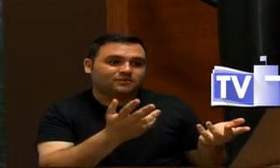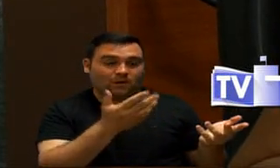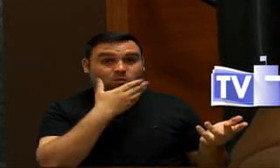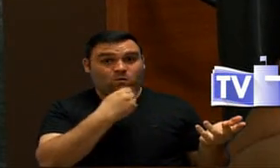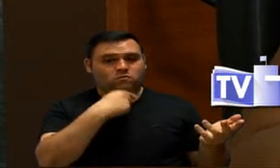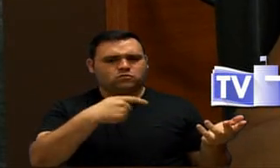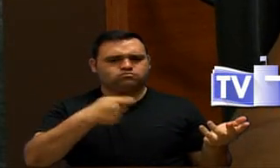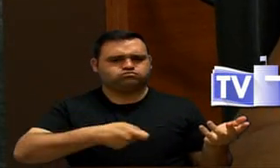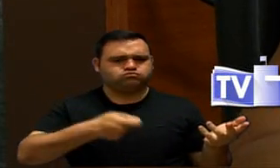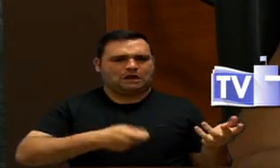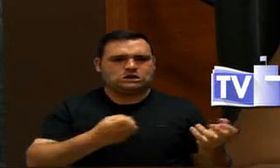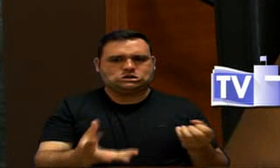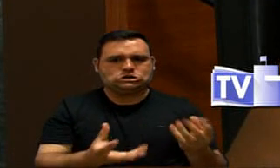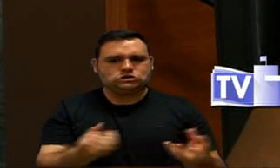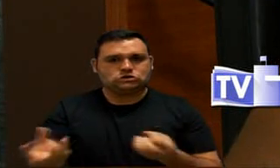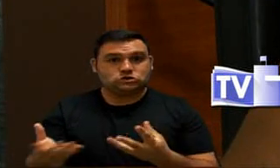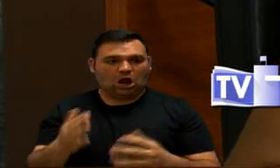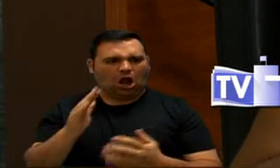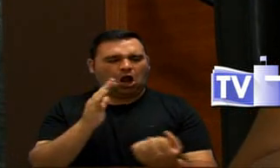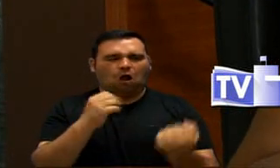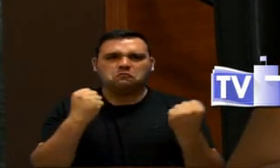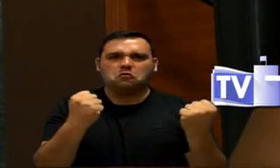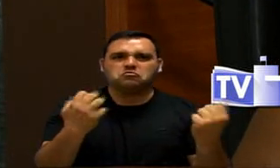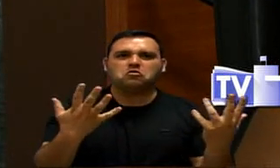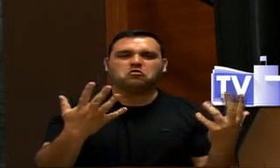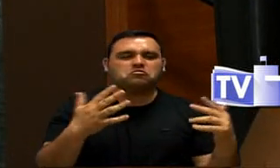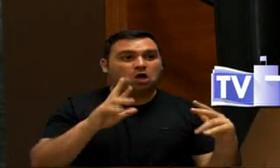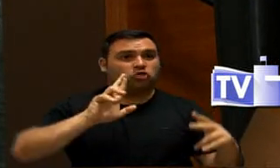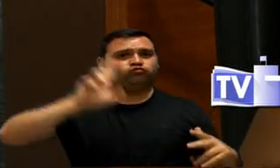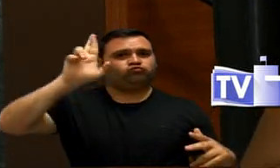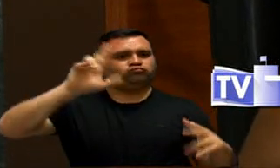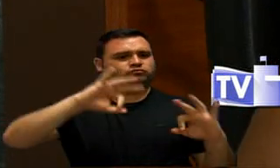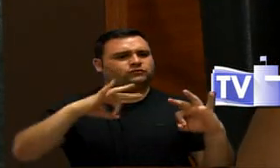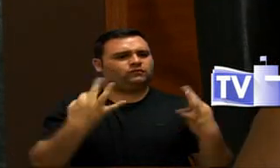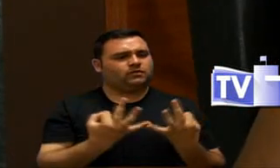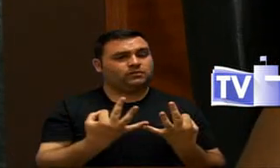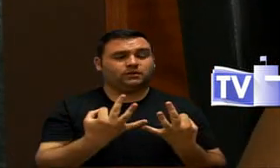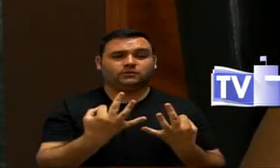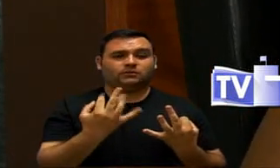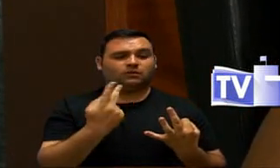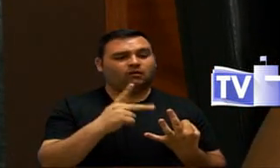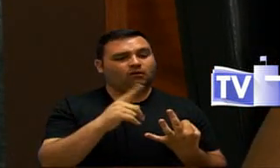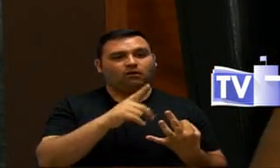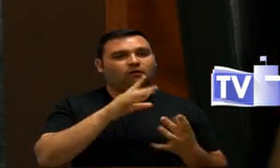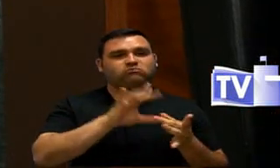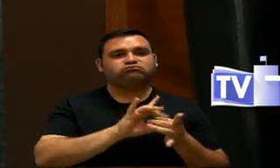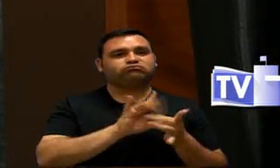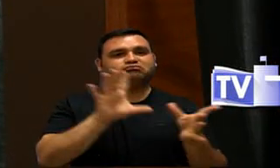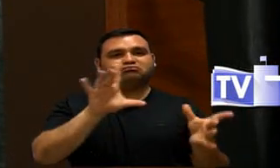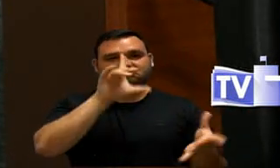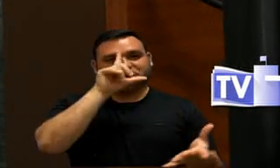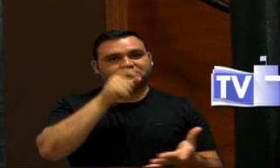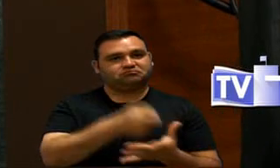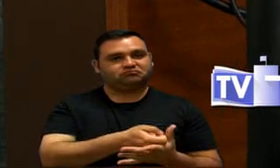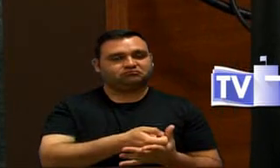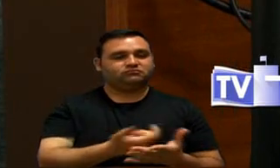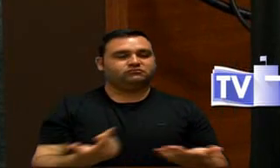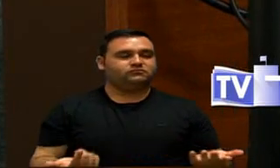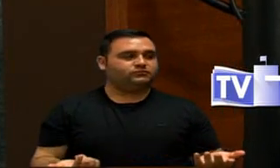da casa, ele tem o poder, ele é o chefe da família e ele pode fazer o que ele quer. Eu até